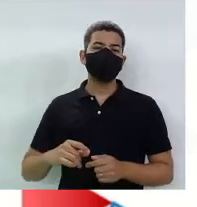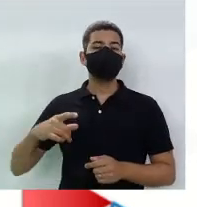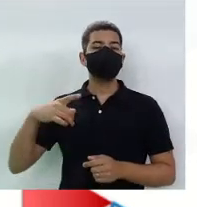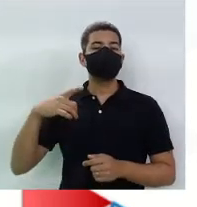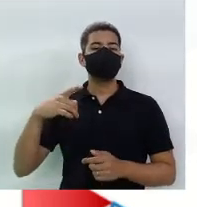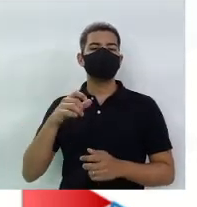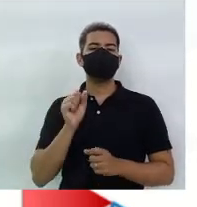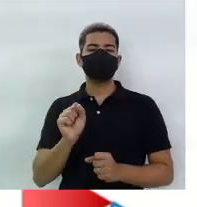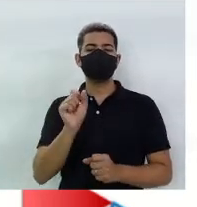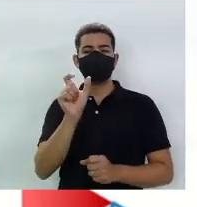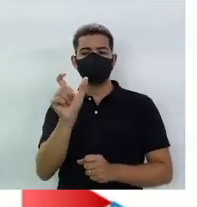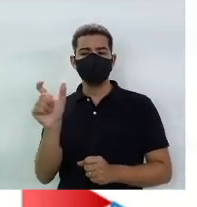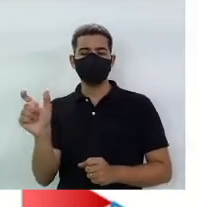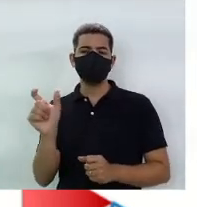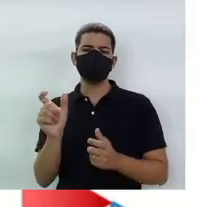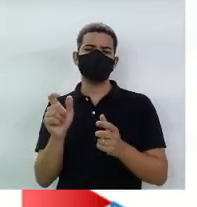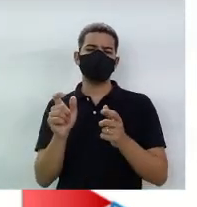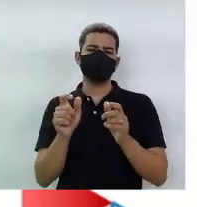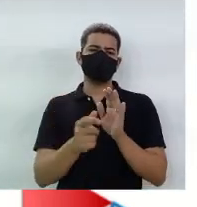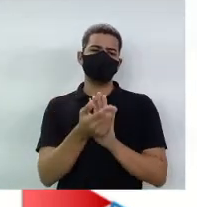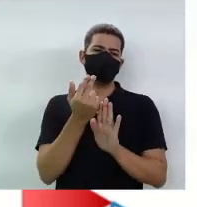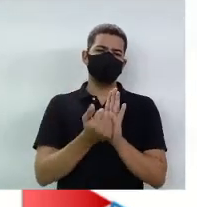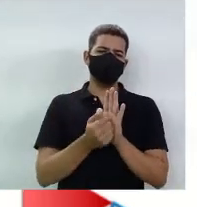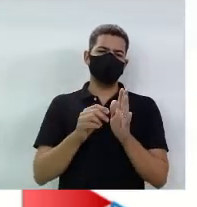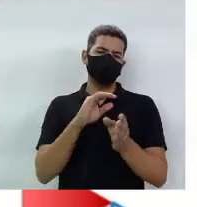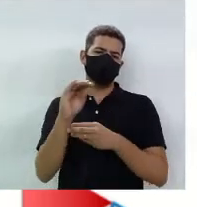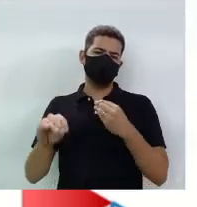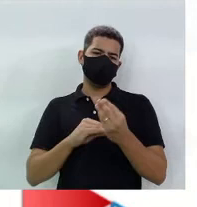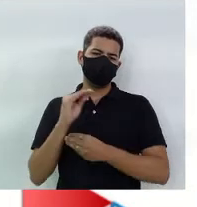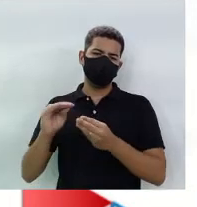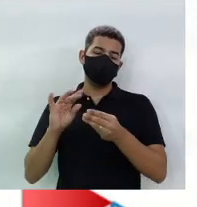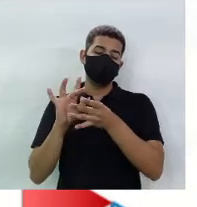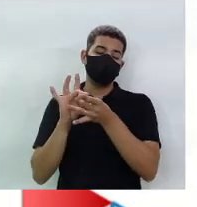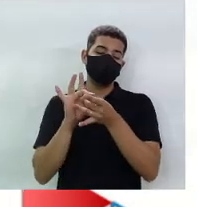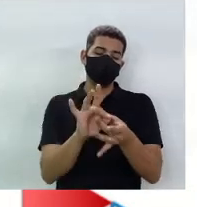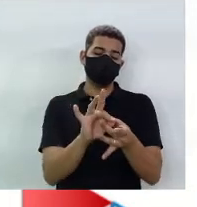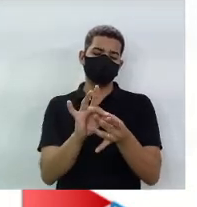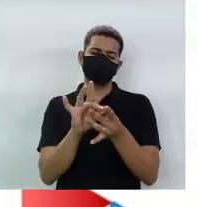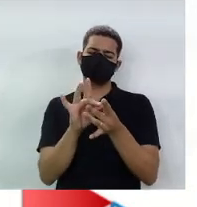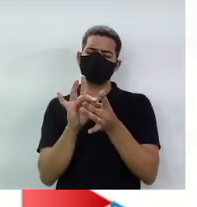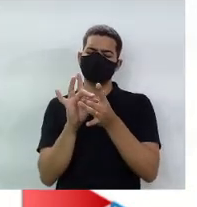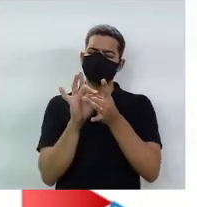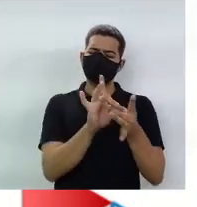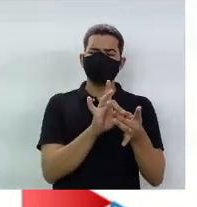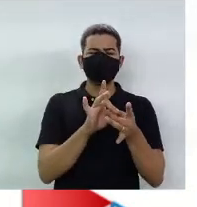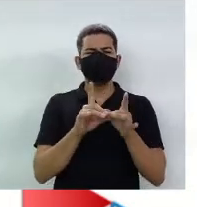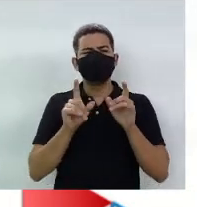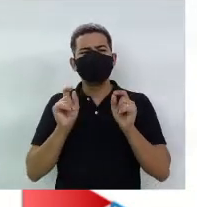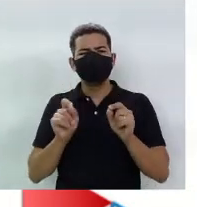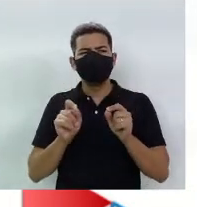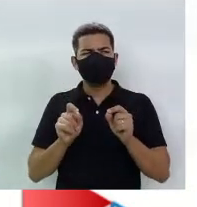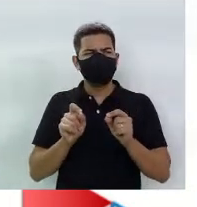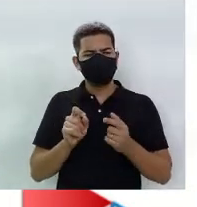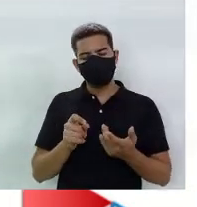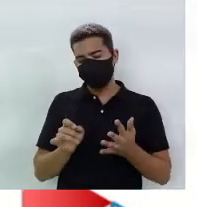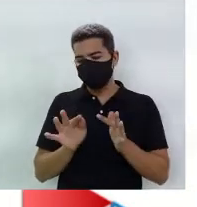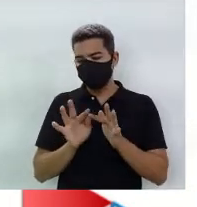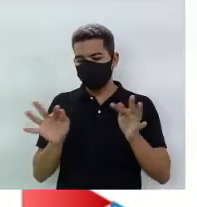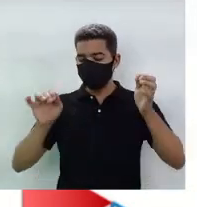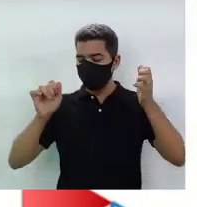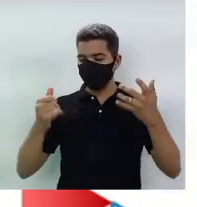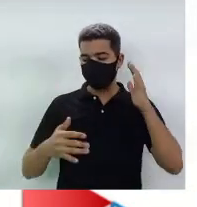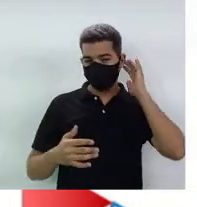verbal, não verbal e misto. Nós temos o contexto. O que é o contexto? Em poucas palavras,